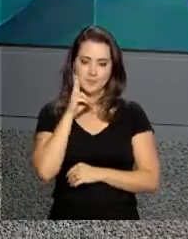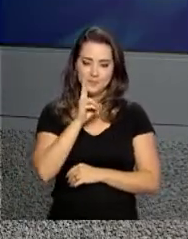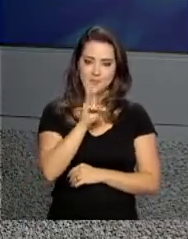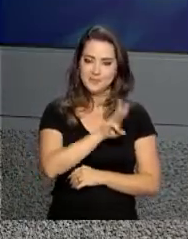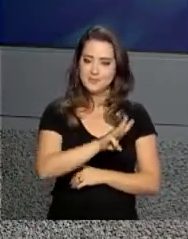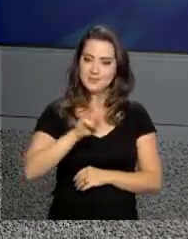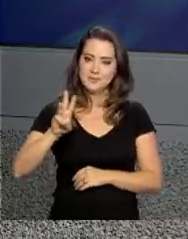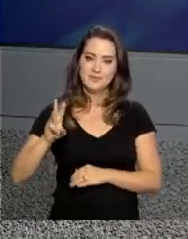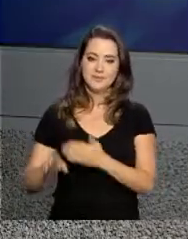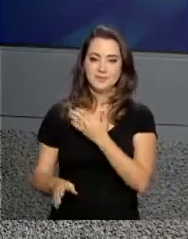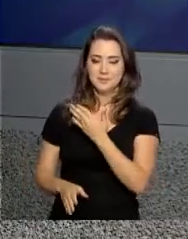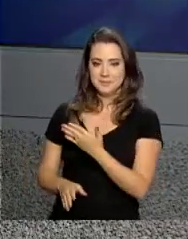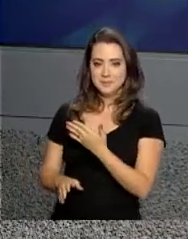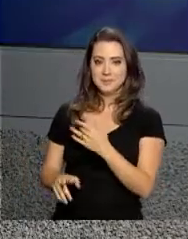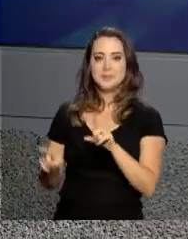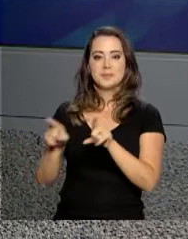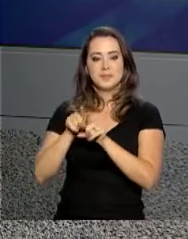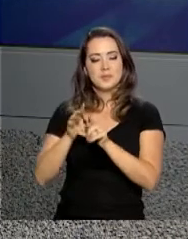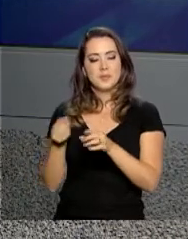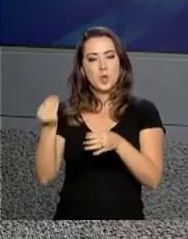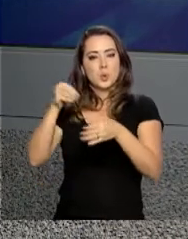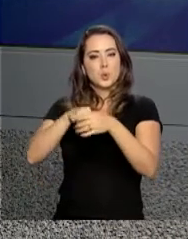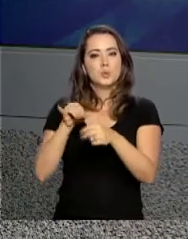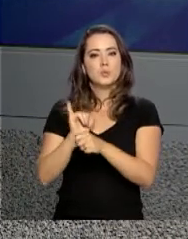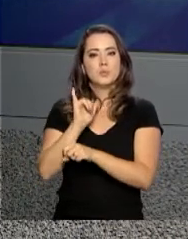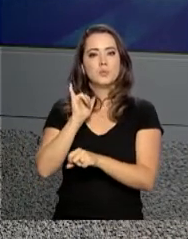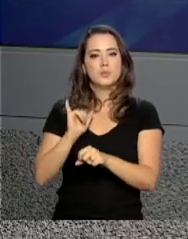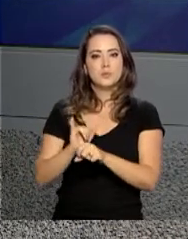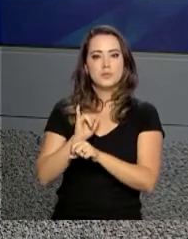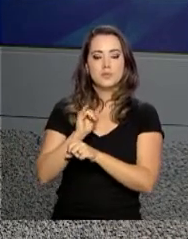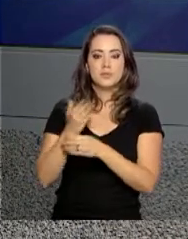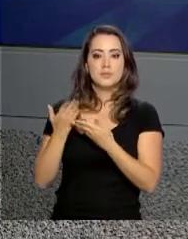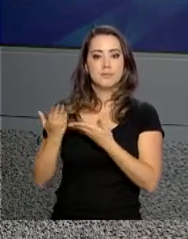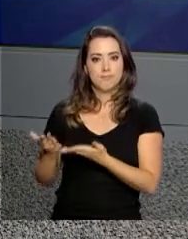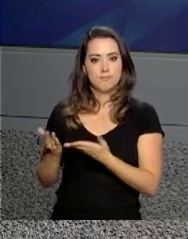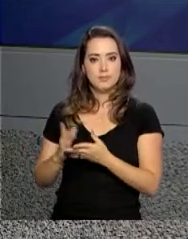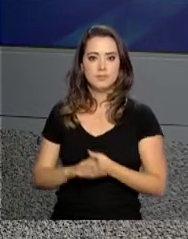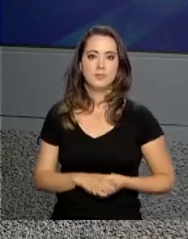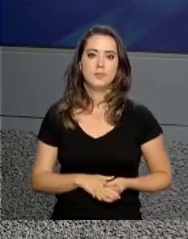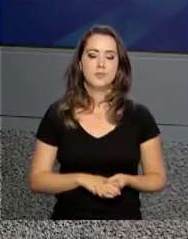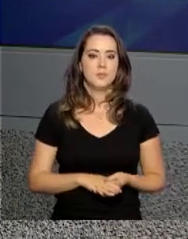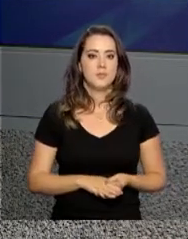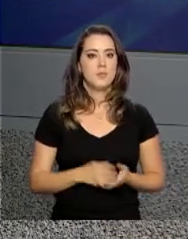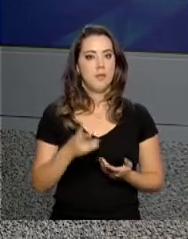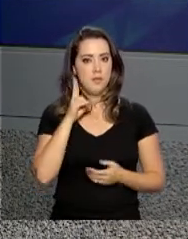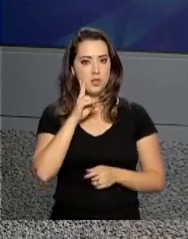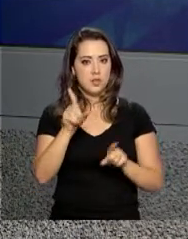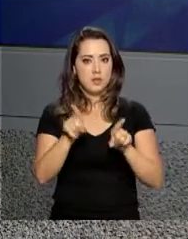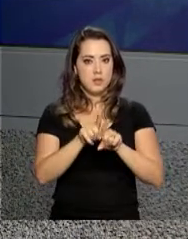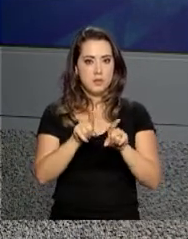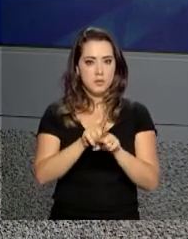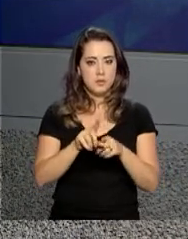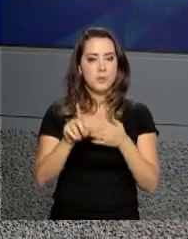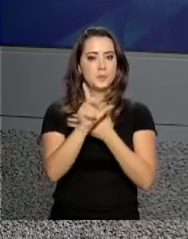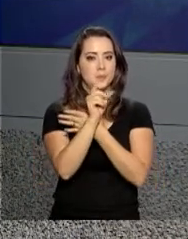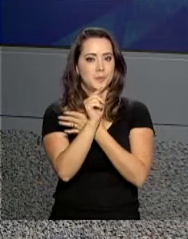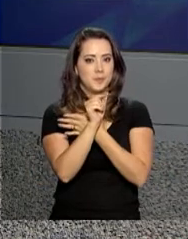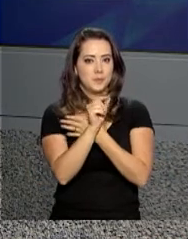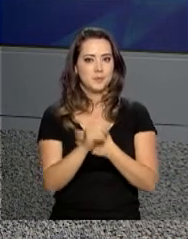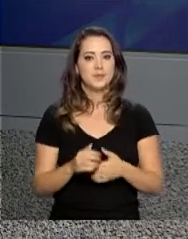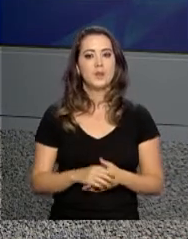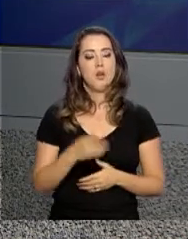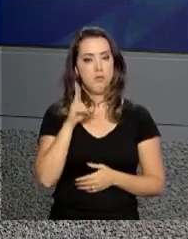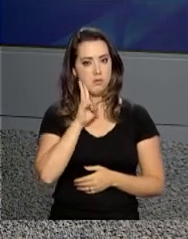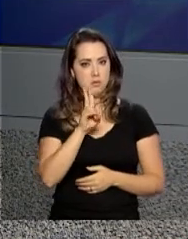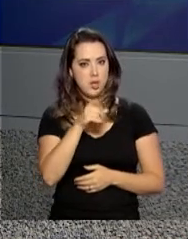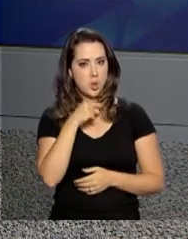vivo pelo site da NBR e todas as reportagens estão em nosso canal no YouTube. Acesse também o nosso perfil no Twitter e